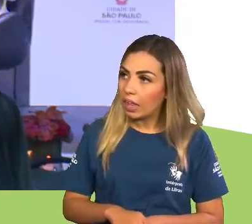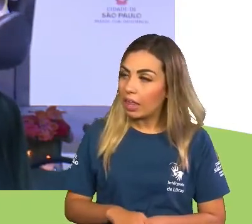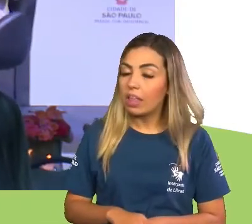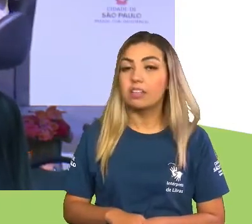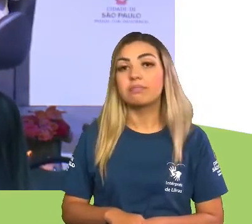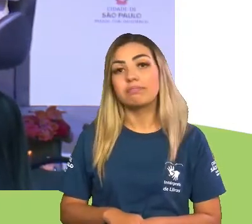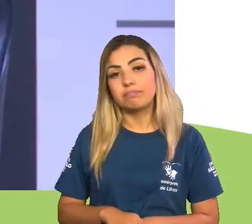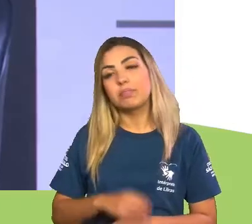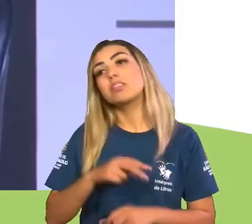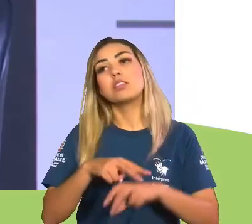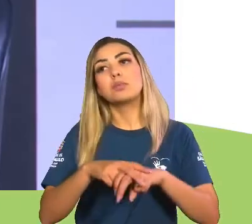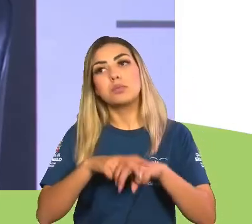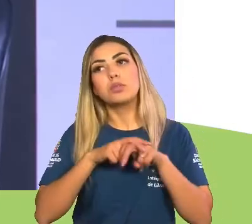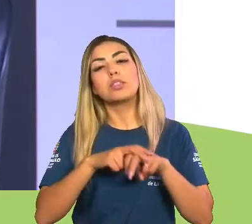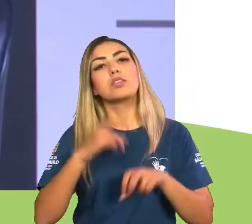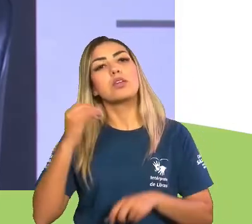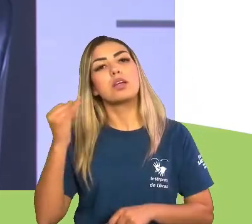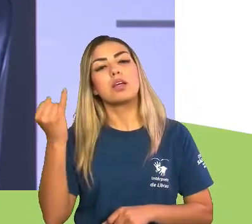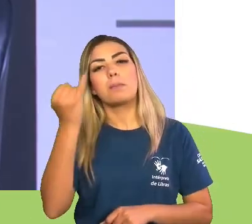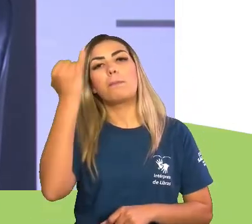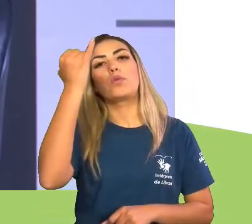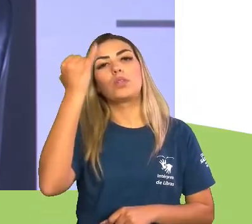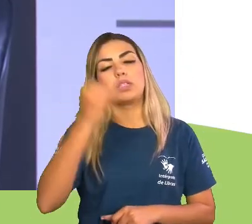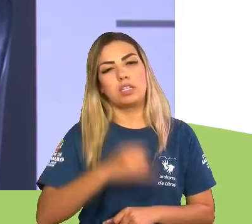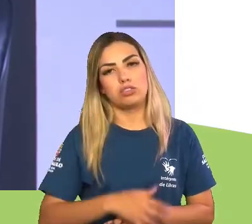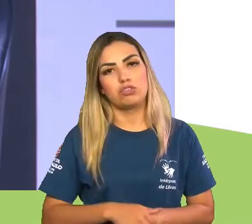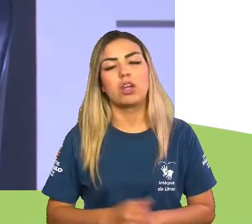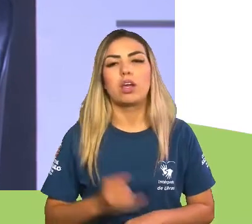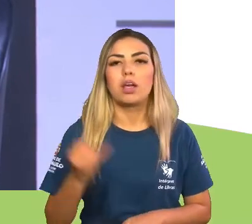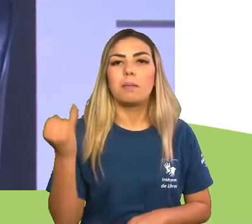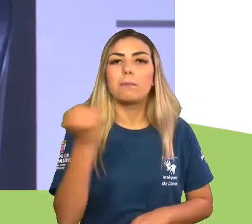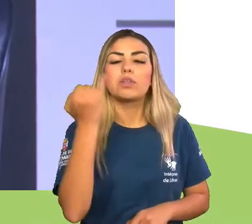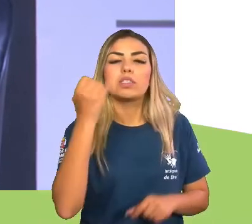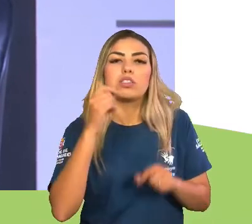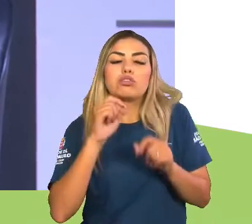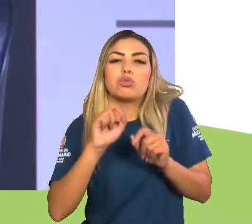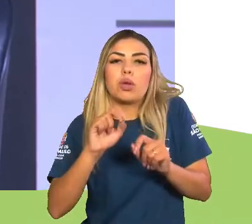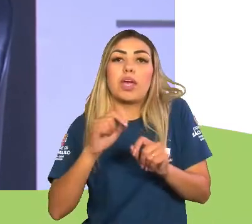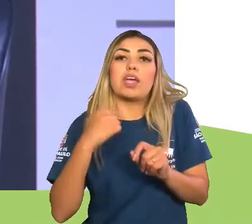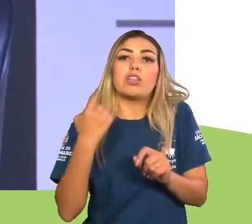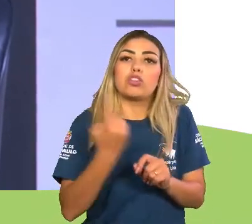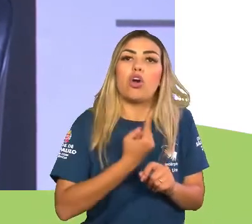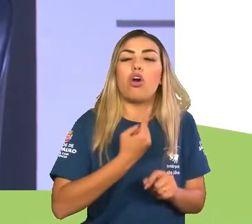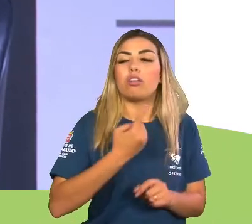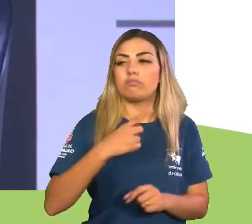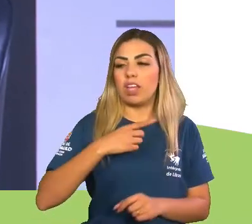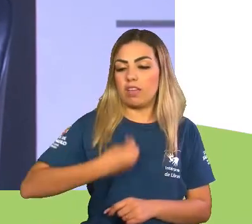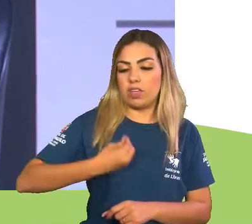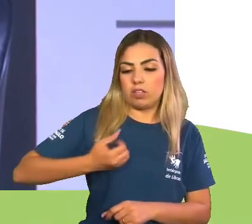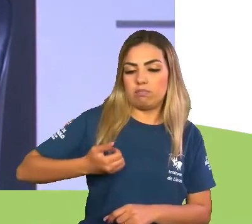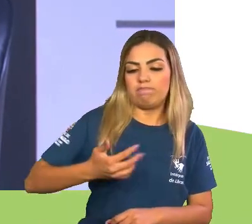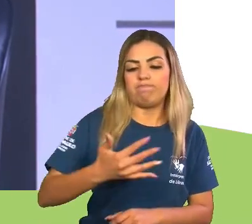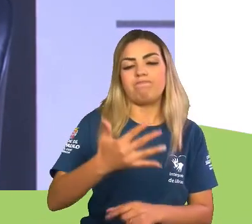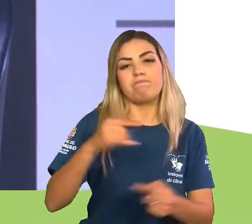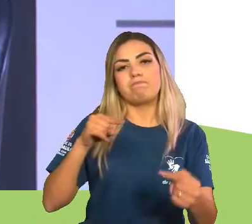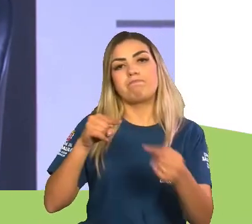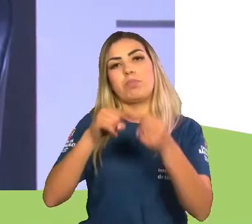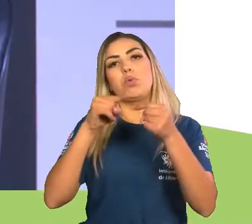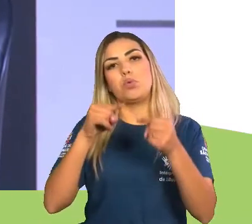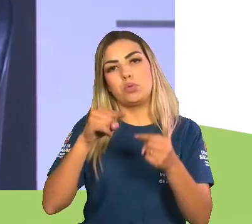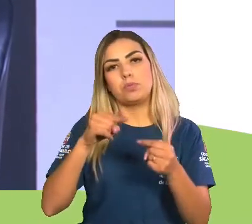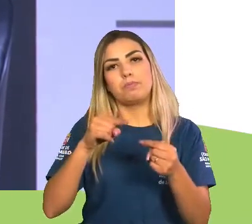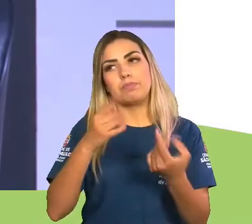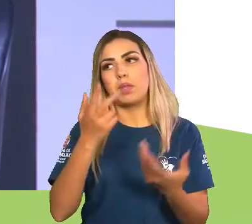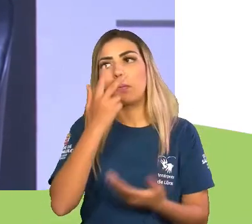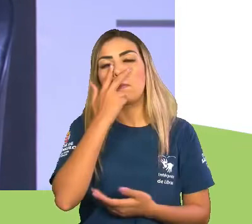muito importante a gente estar associado ao seu destino. Né? E